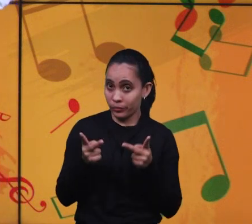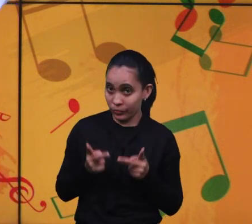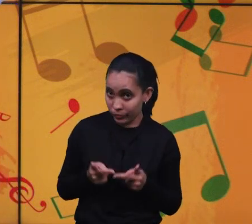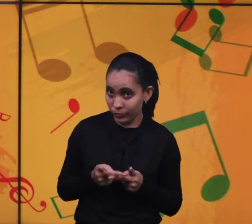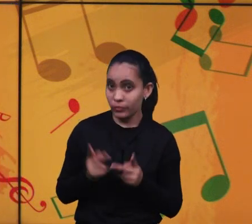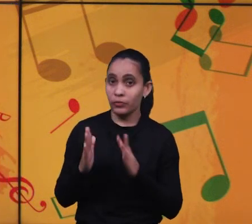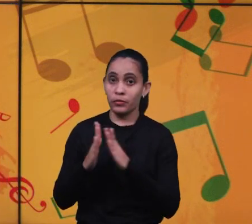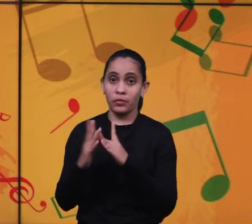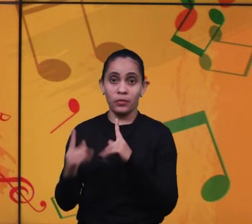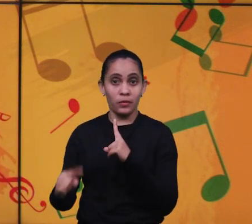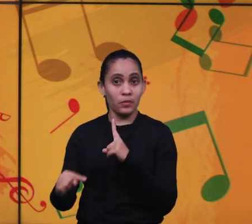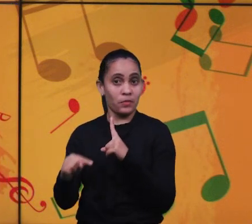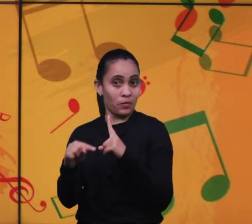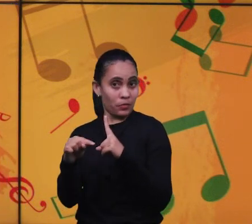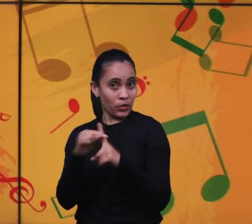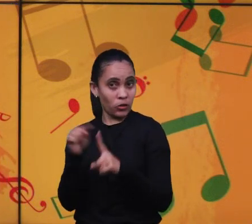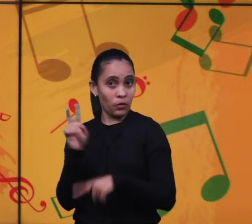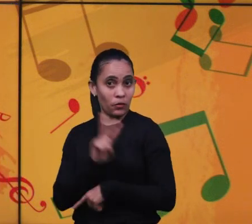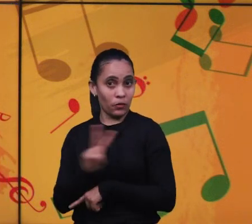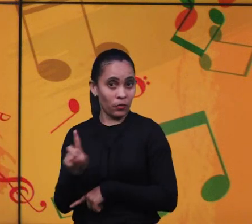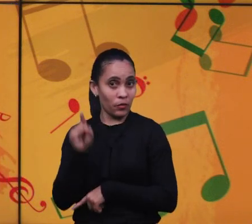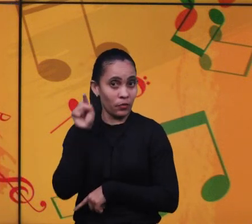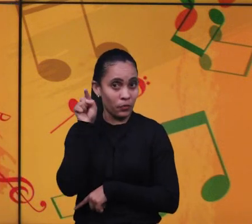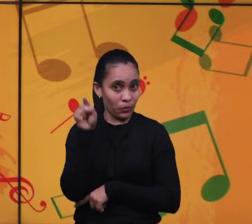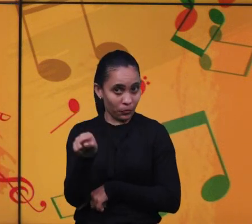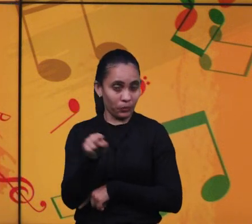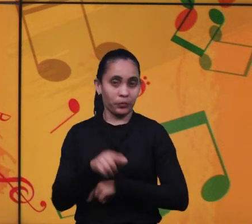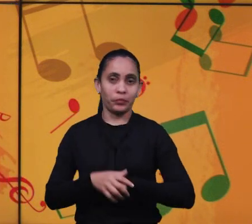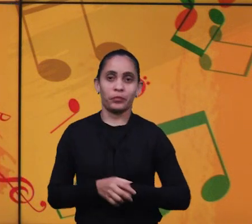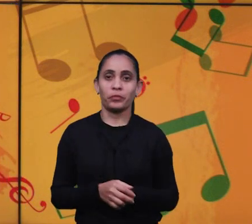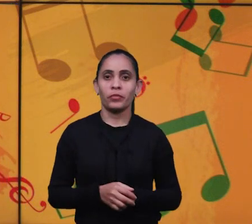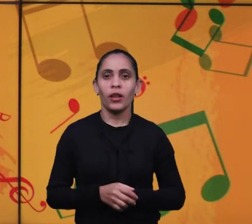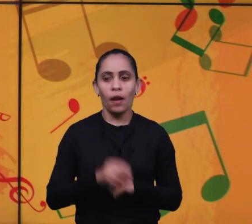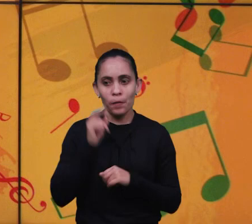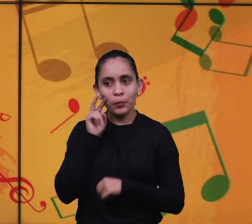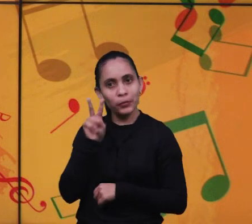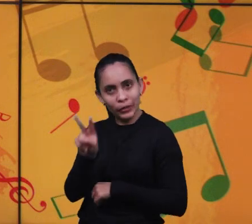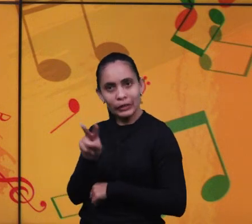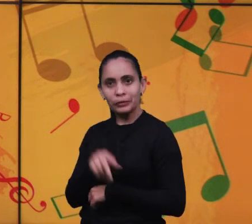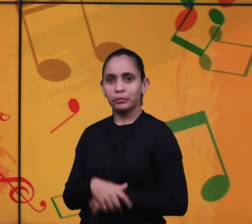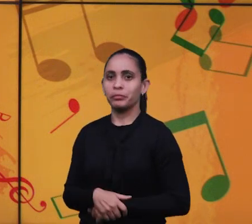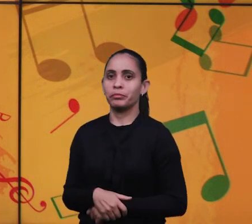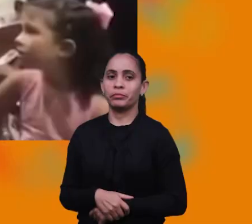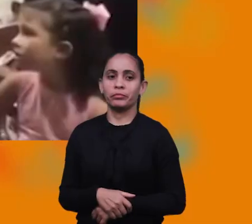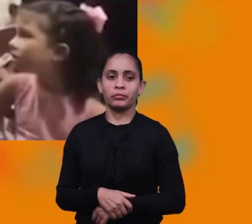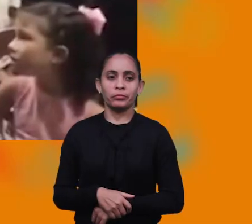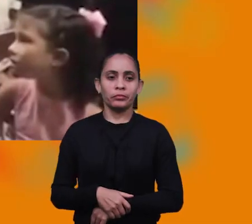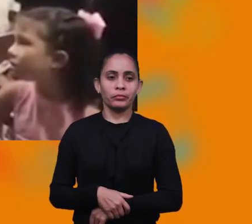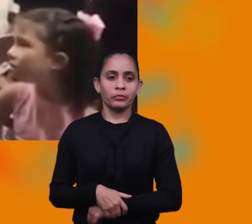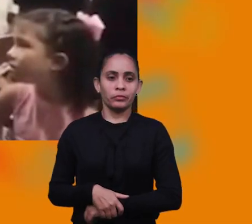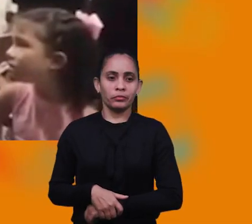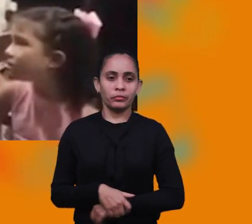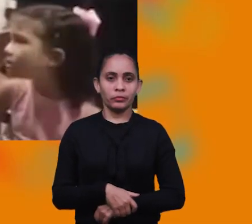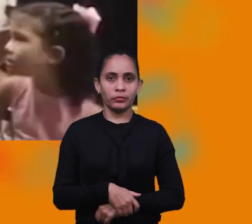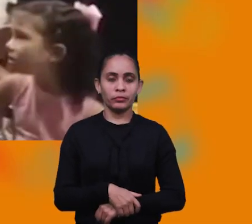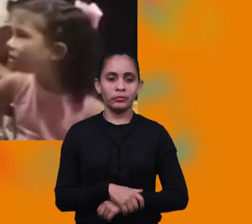Camburi 6, que está no ministério do pastor Everaldo Filpo. Vamos assistir?